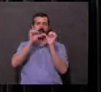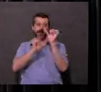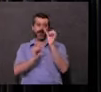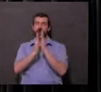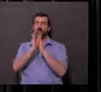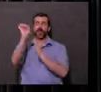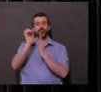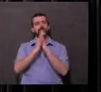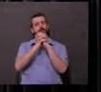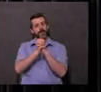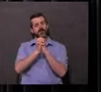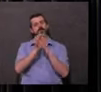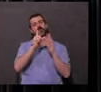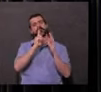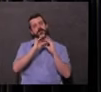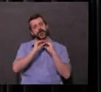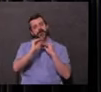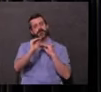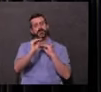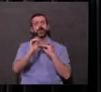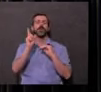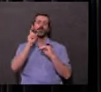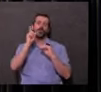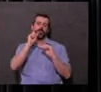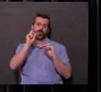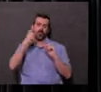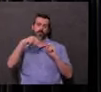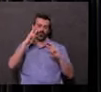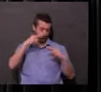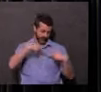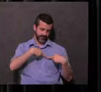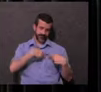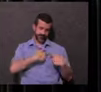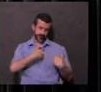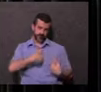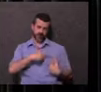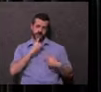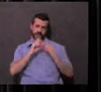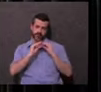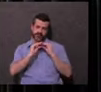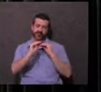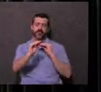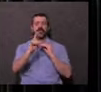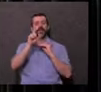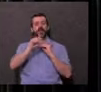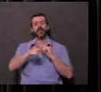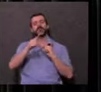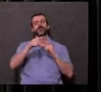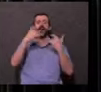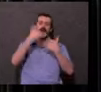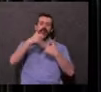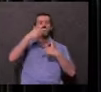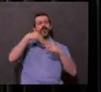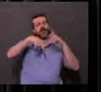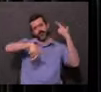leva a encontrarmos com o nosso coração, a sintonizarmos com as alegrias e dores de toda a humanidade,